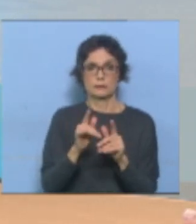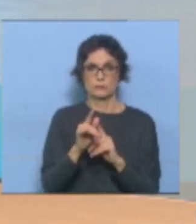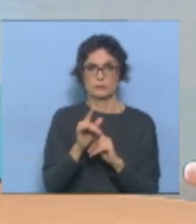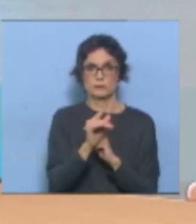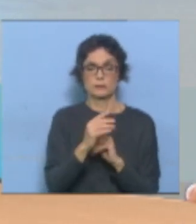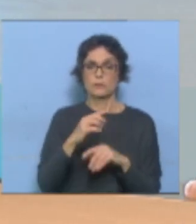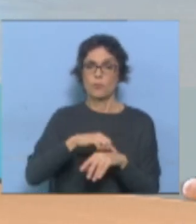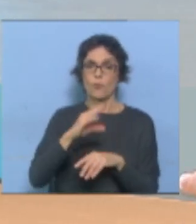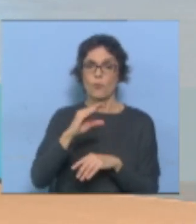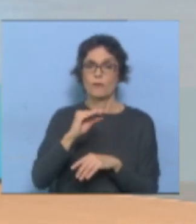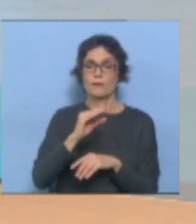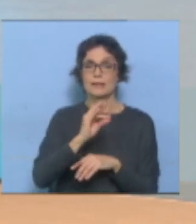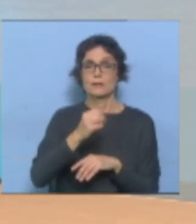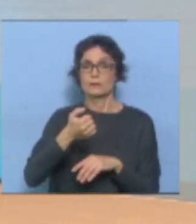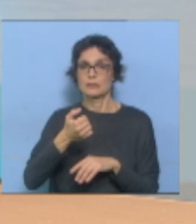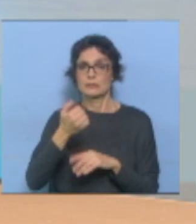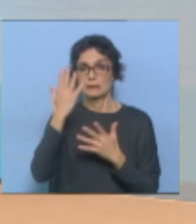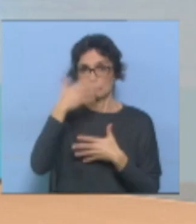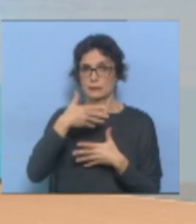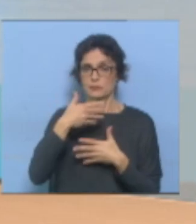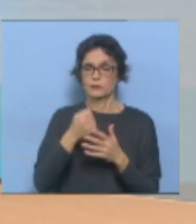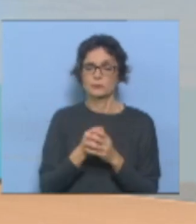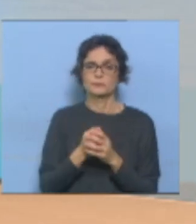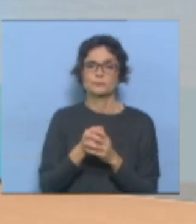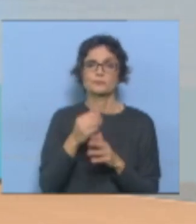1, quando forem 22h45. Nós